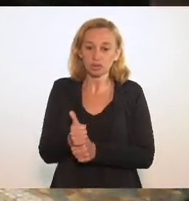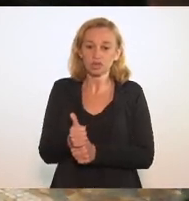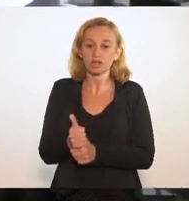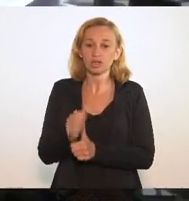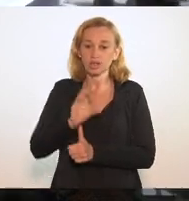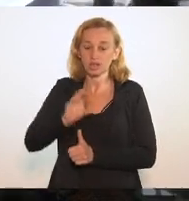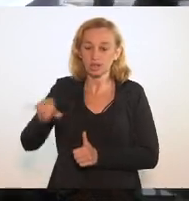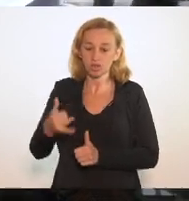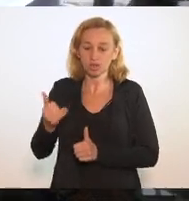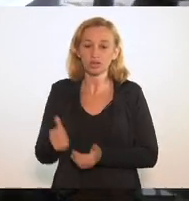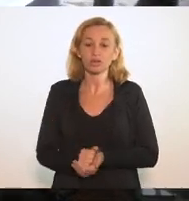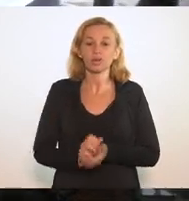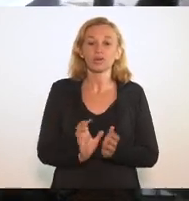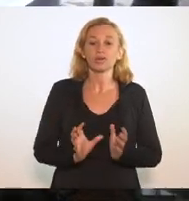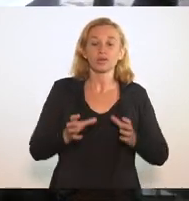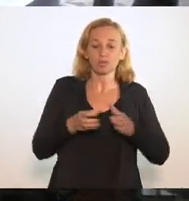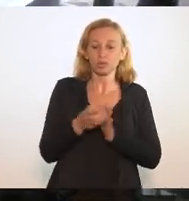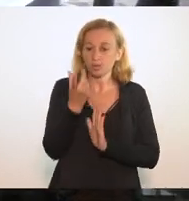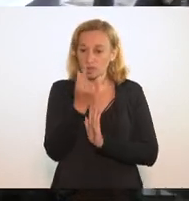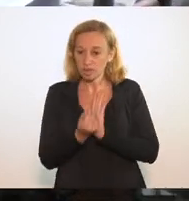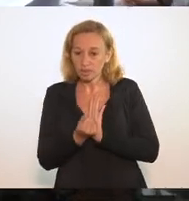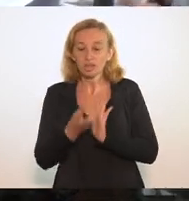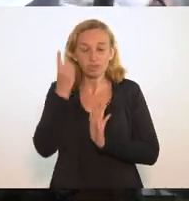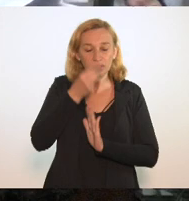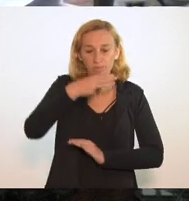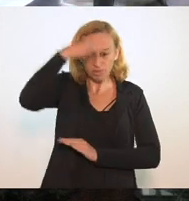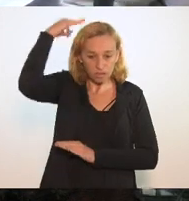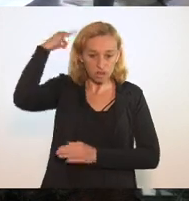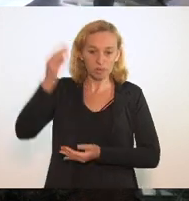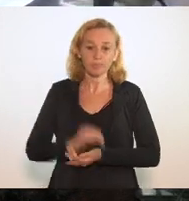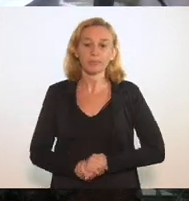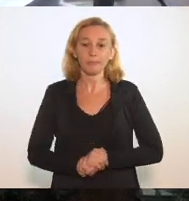CCJ. Pela Comissão de Orçamento, deputado Márcio Pacheco.